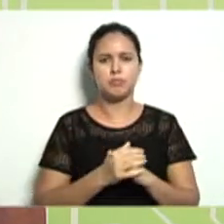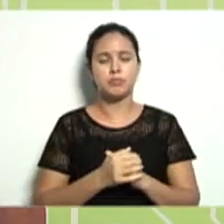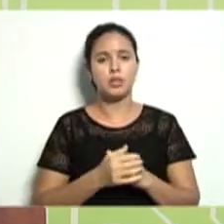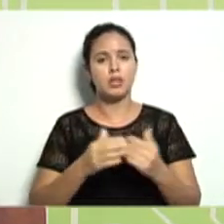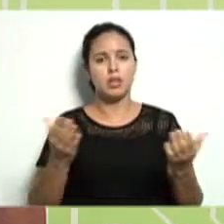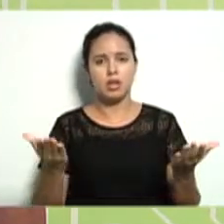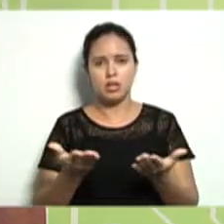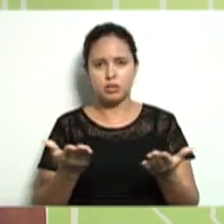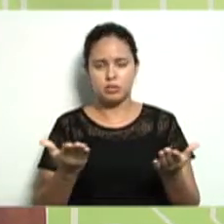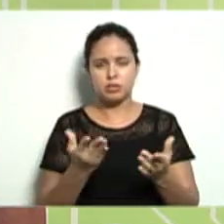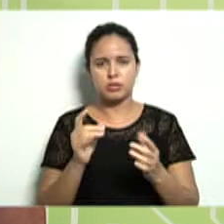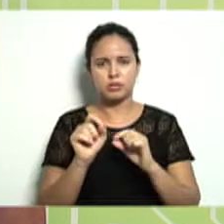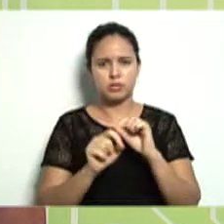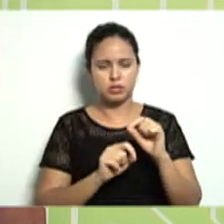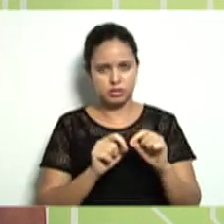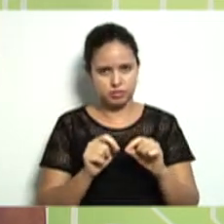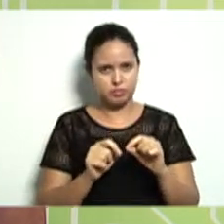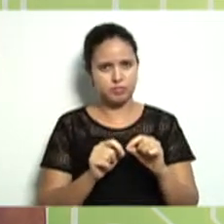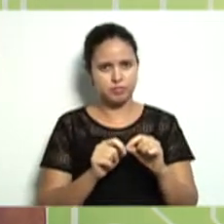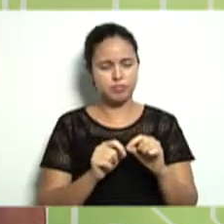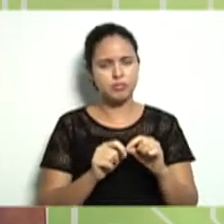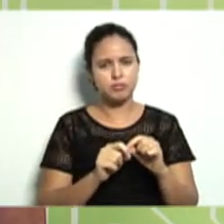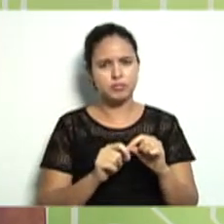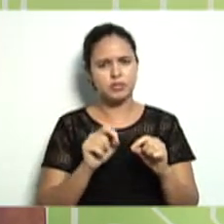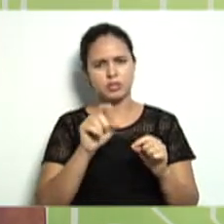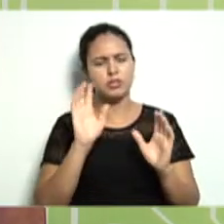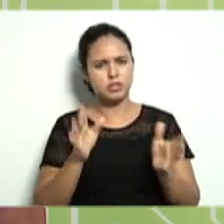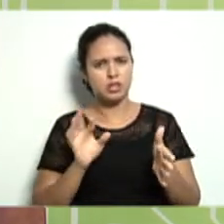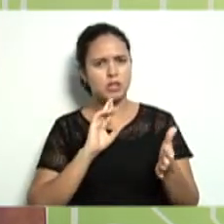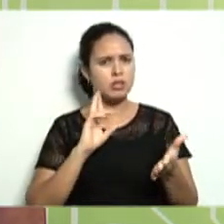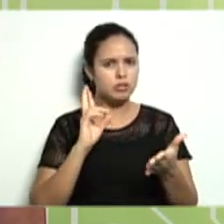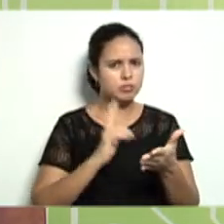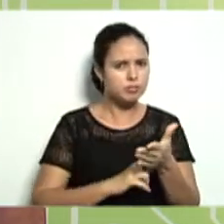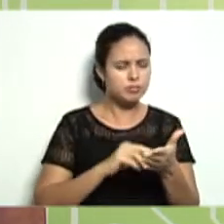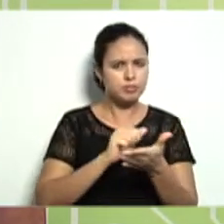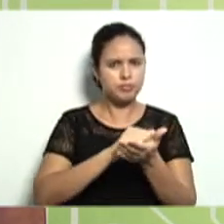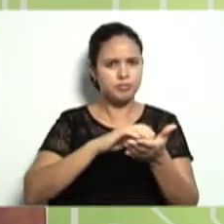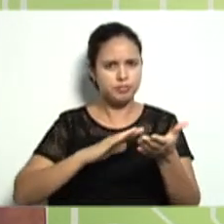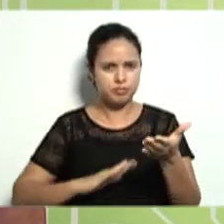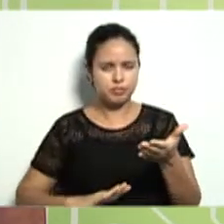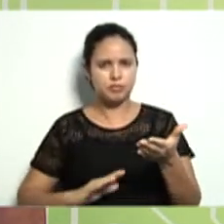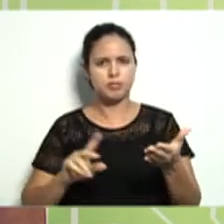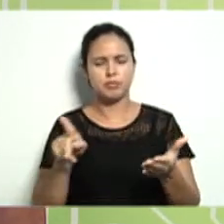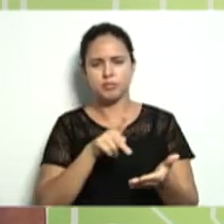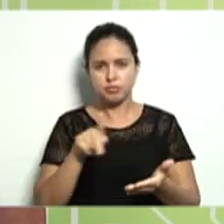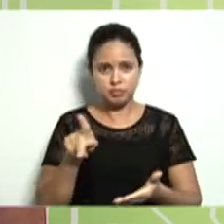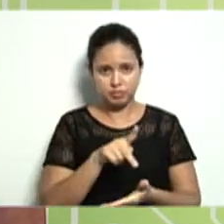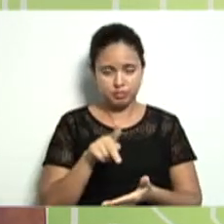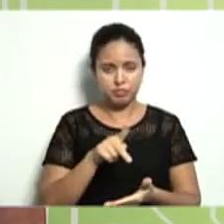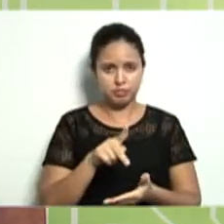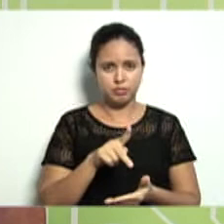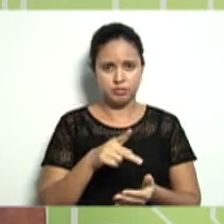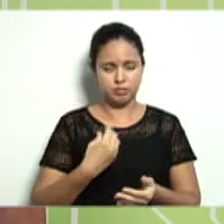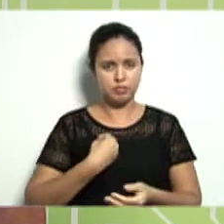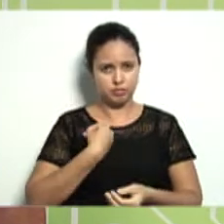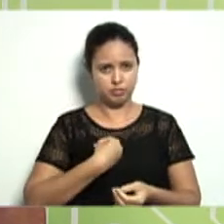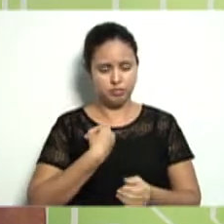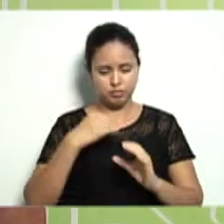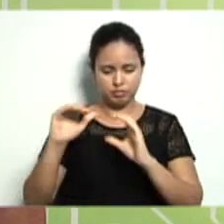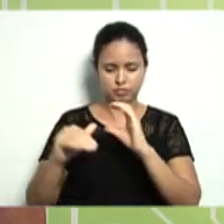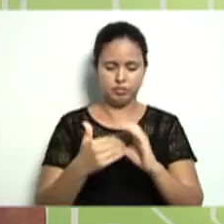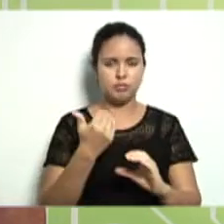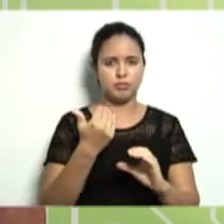agora, quero saber se vocês já passaram as respostas das atividades aí para o professor presencial enviar para a gente